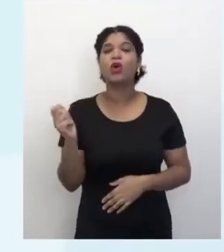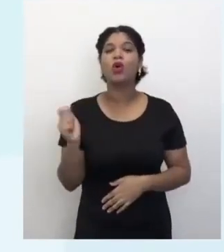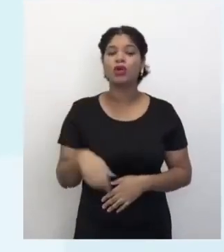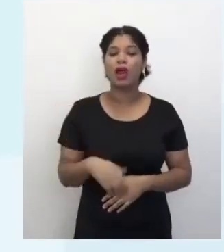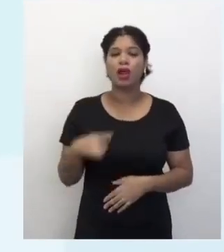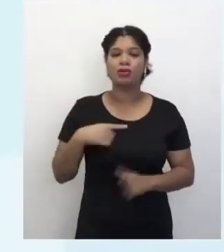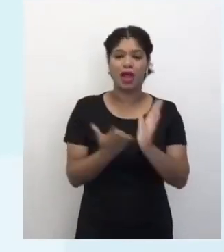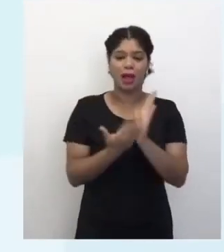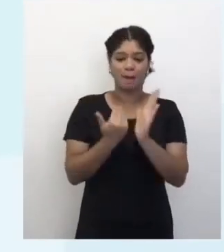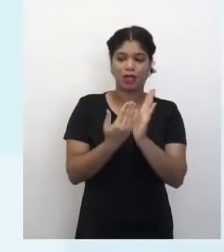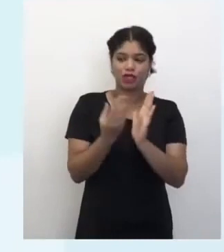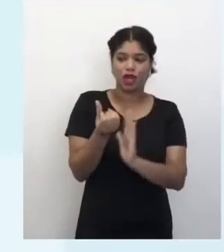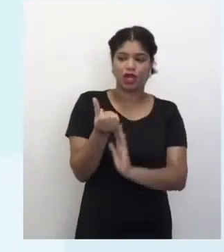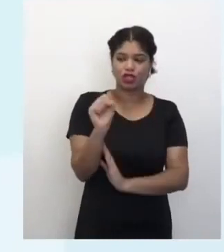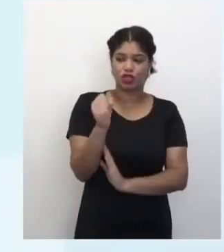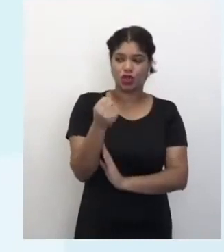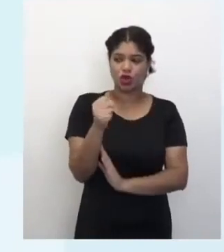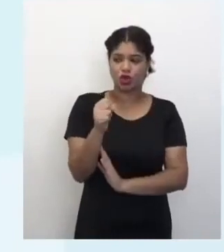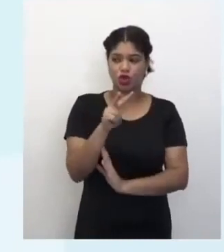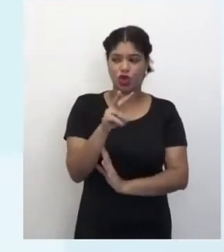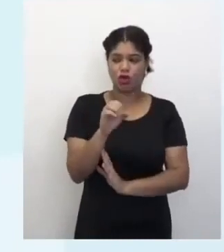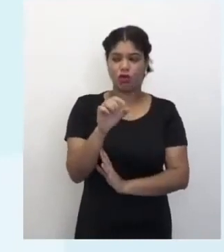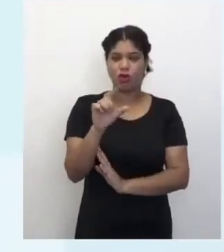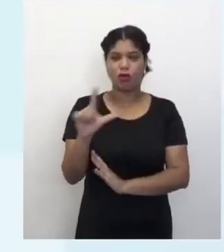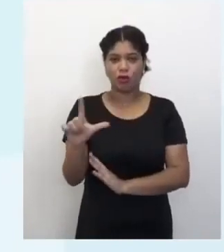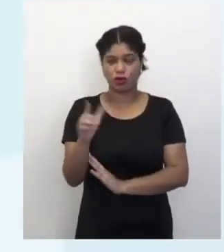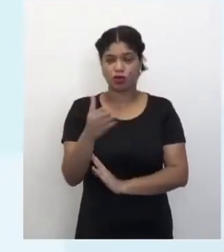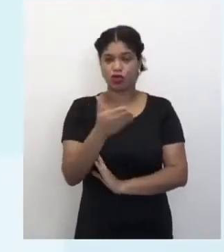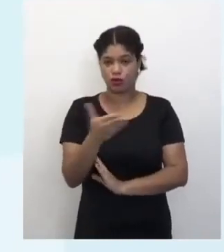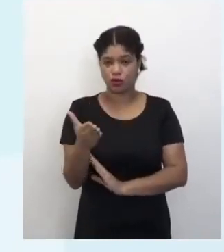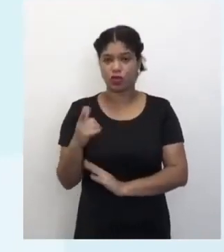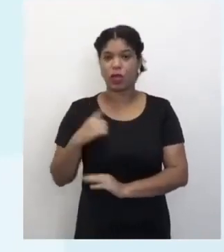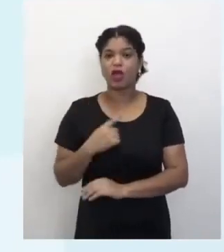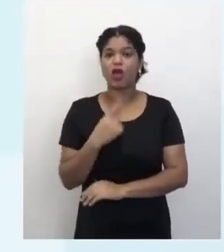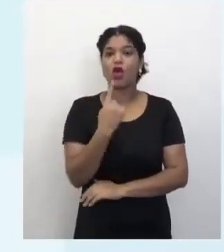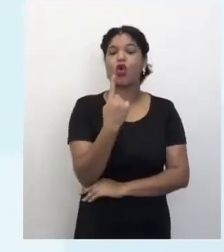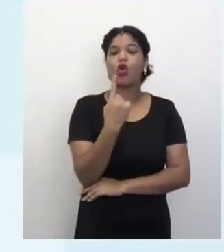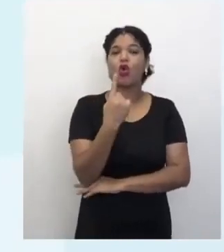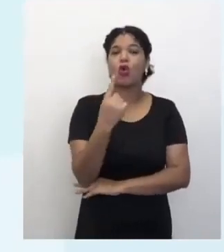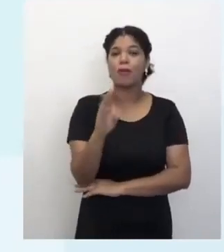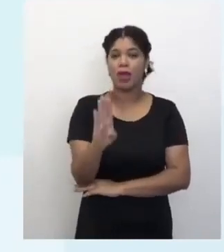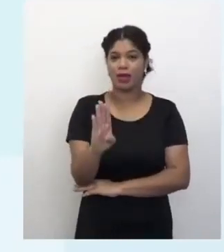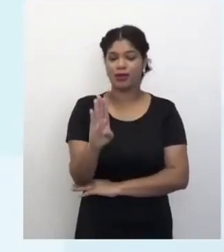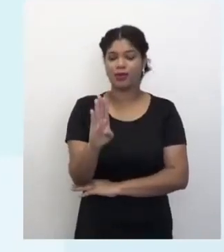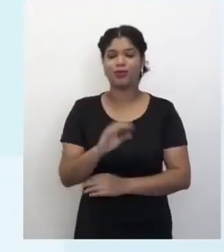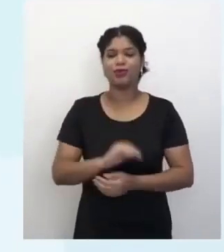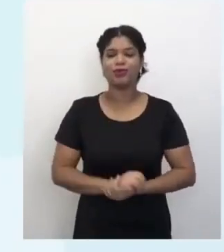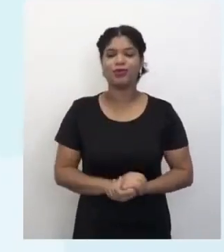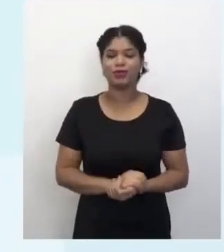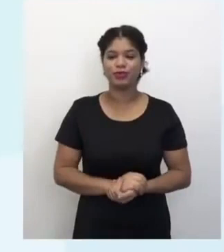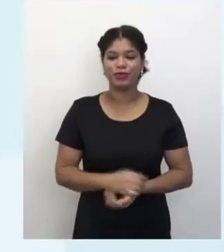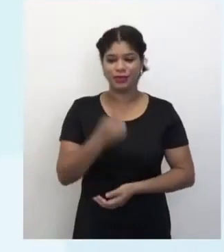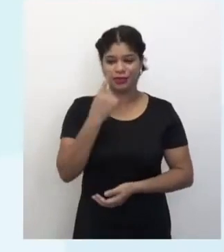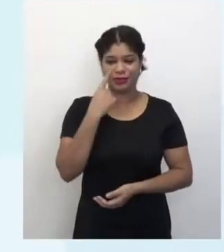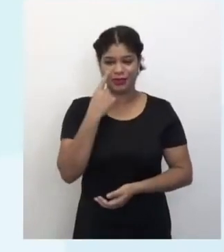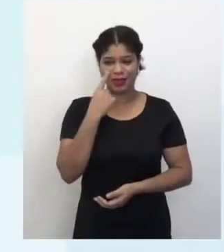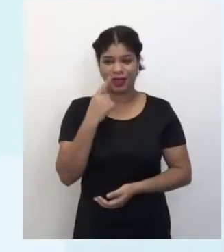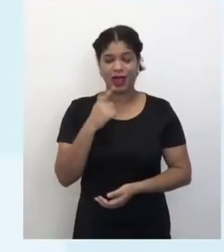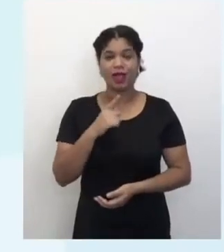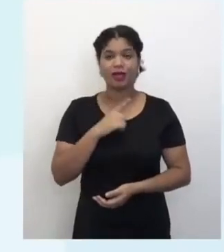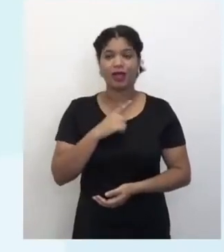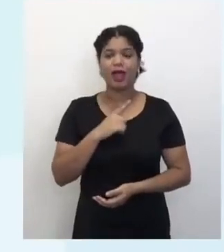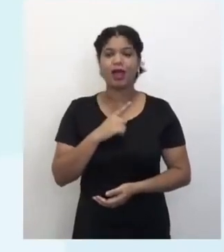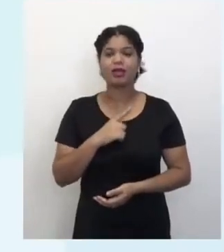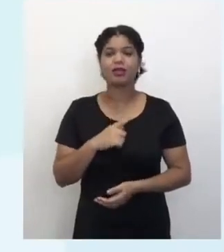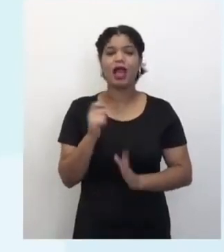página 68 do volume 2 de vocês. É a atividade 1B, tá certo? Então, veja, eu tenho que tentar